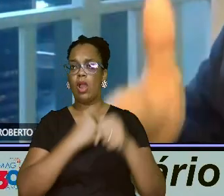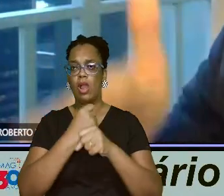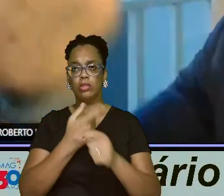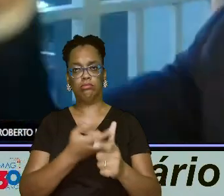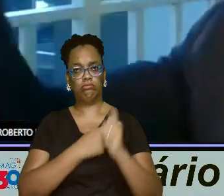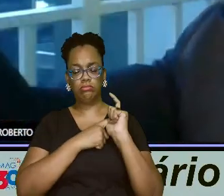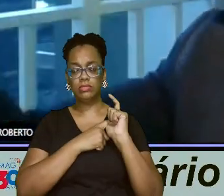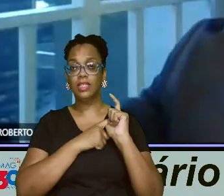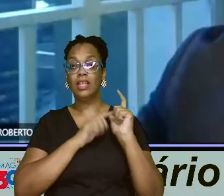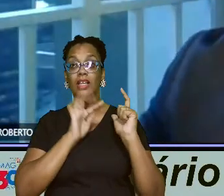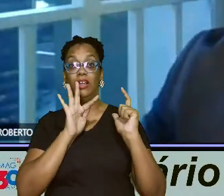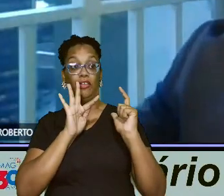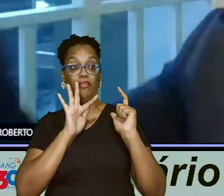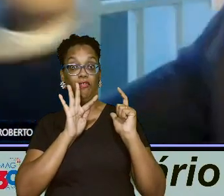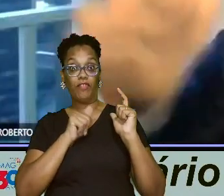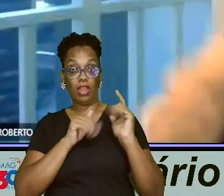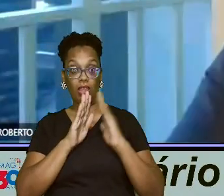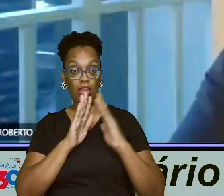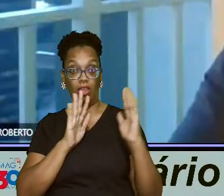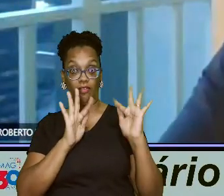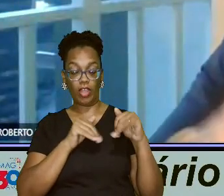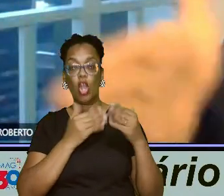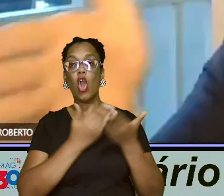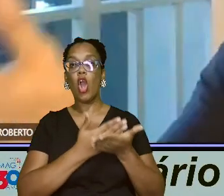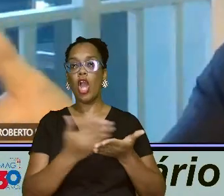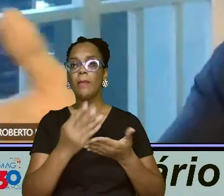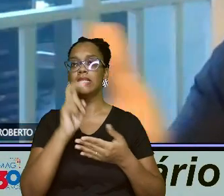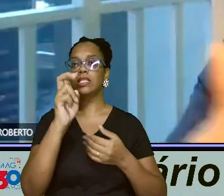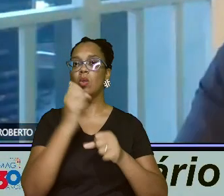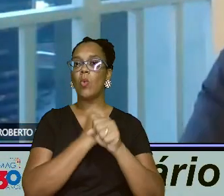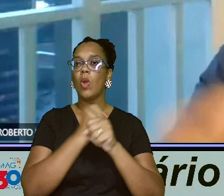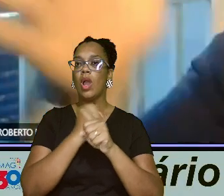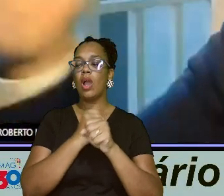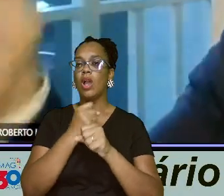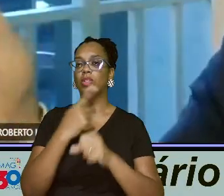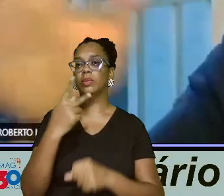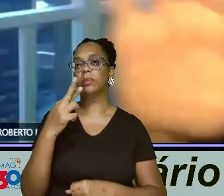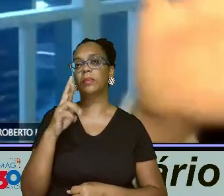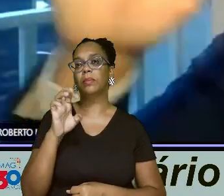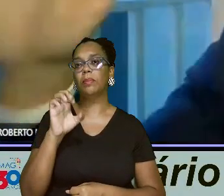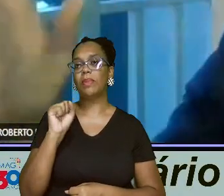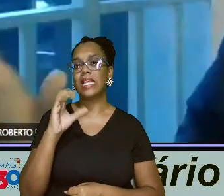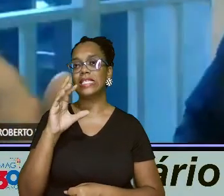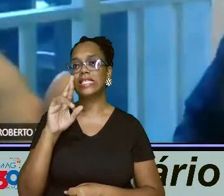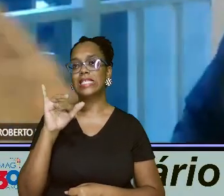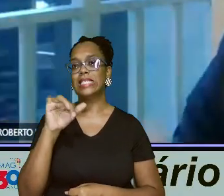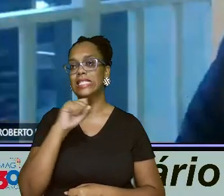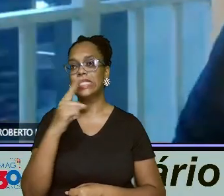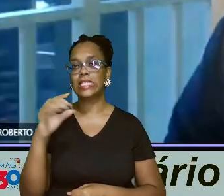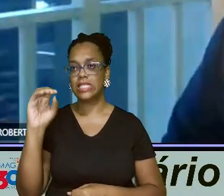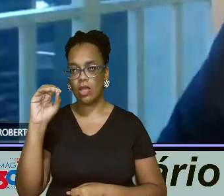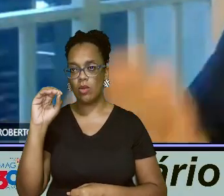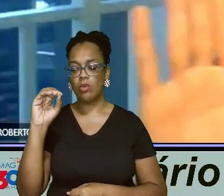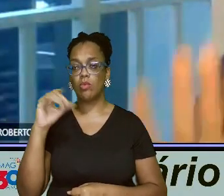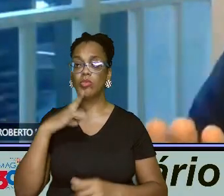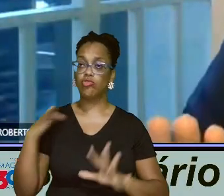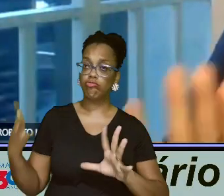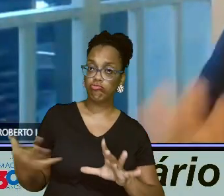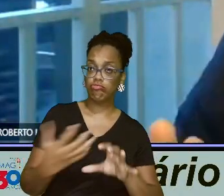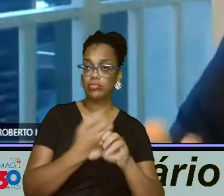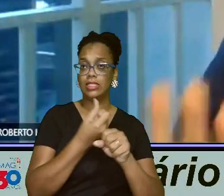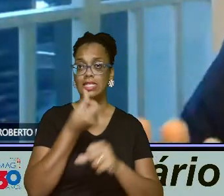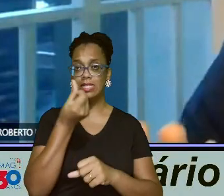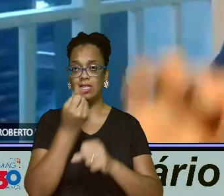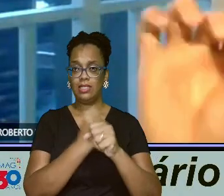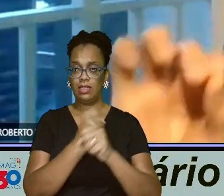ano, inicia-se o prazo de 5 anos da prescrição intercorrente, somando-se aí os 6 anos. Então, o que é que